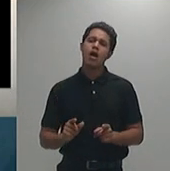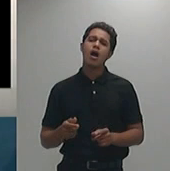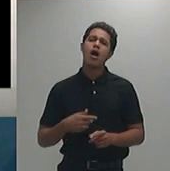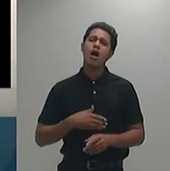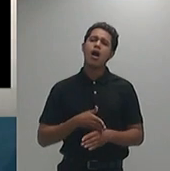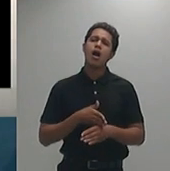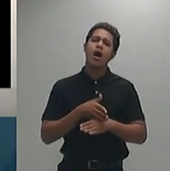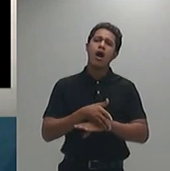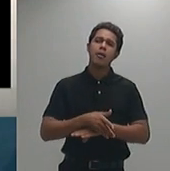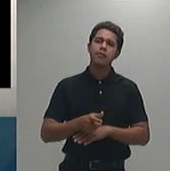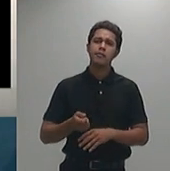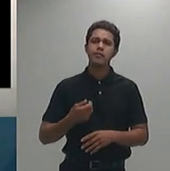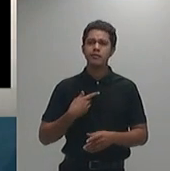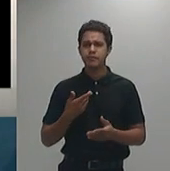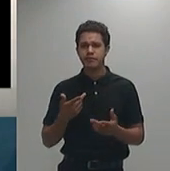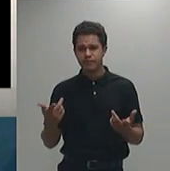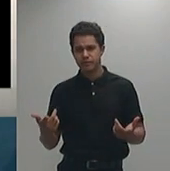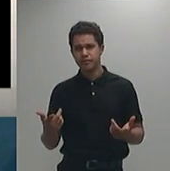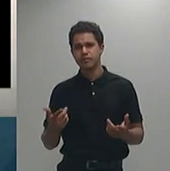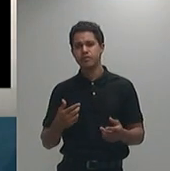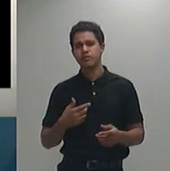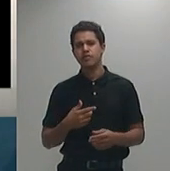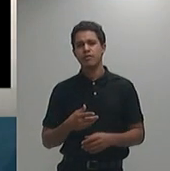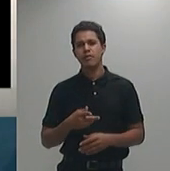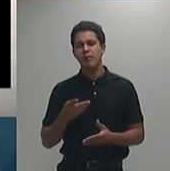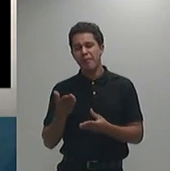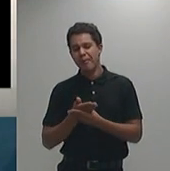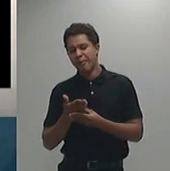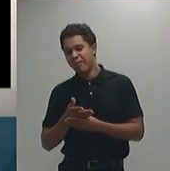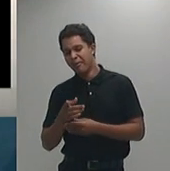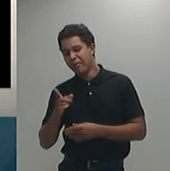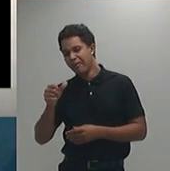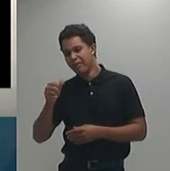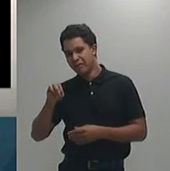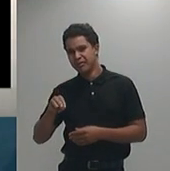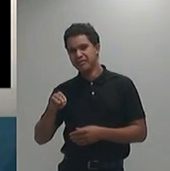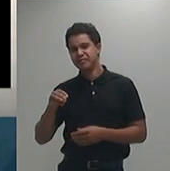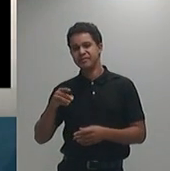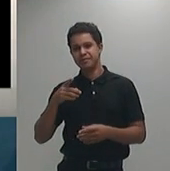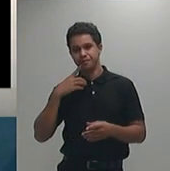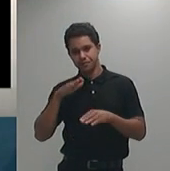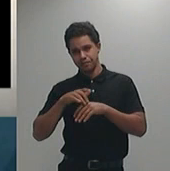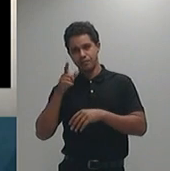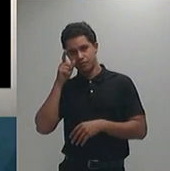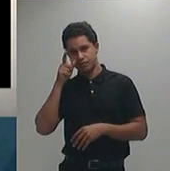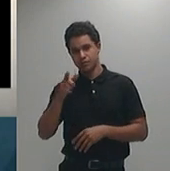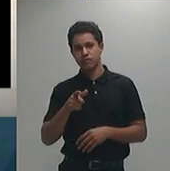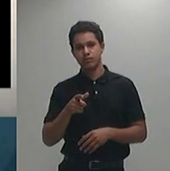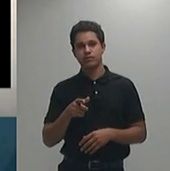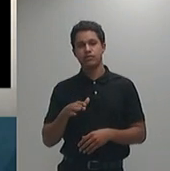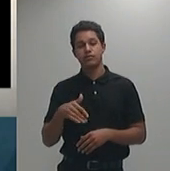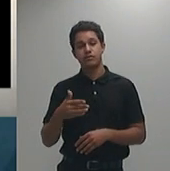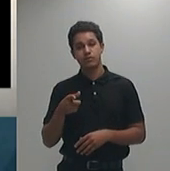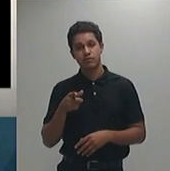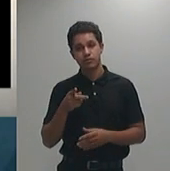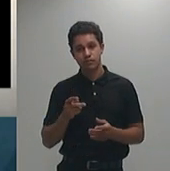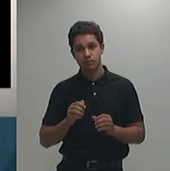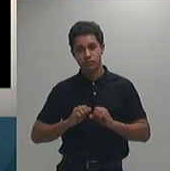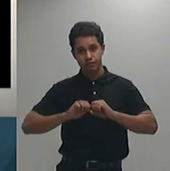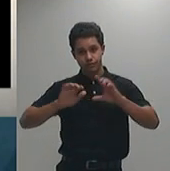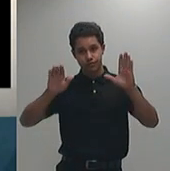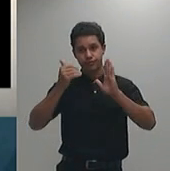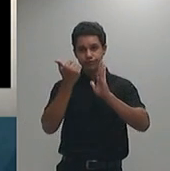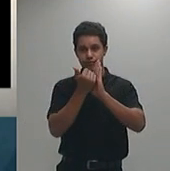vorazmente um procedimento k93 110 Chama Atenção para isso assim que foi publicado o